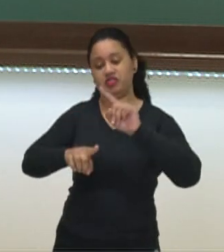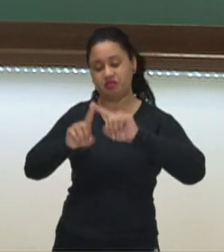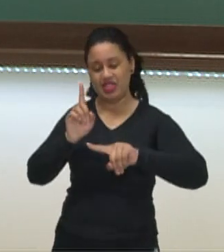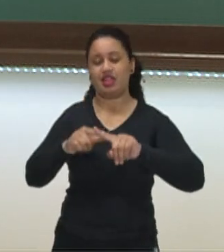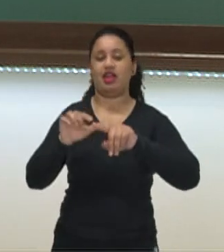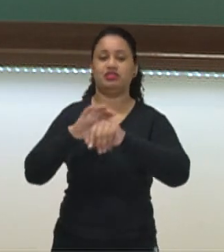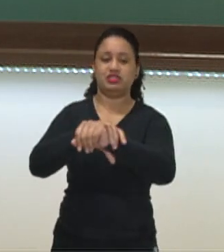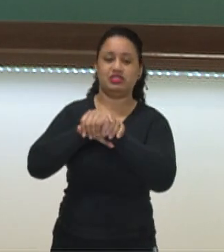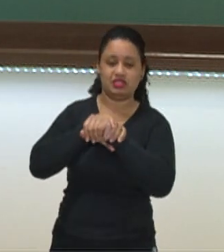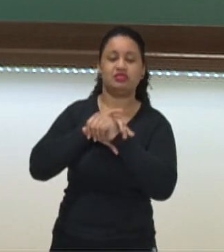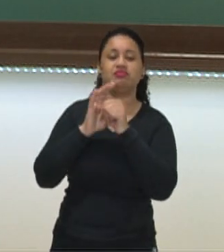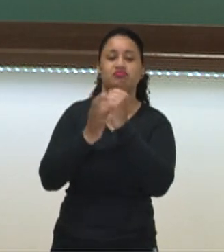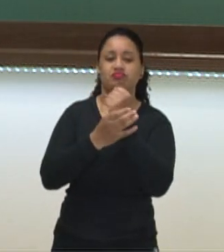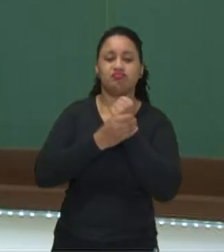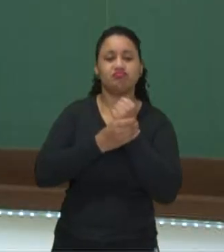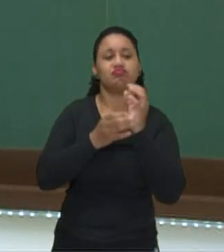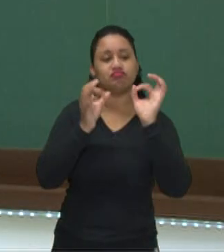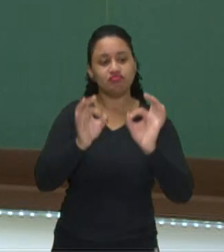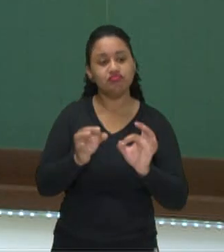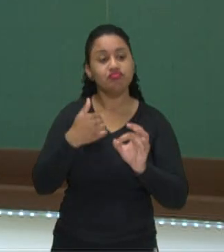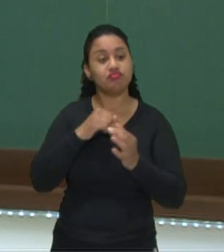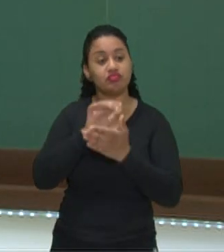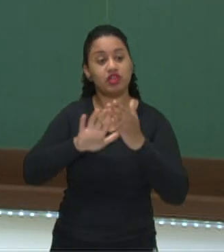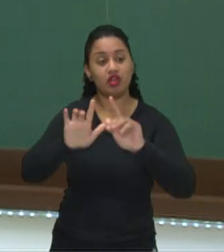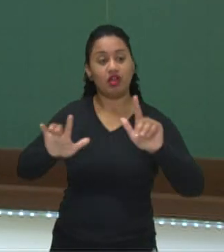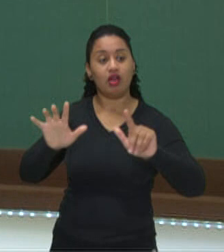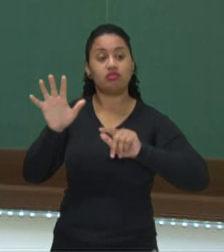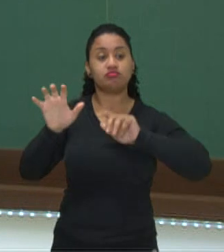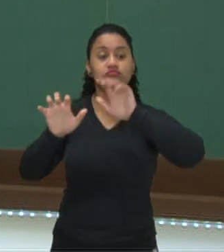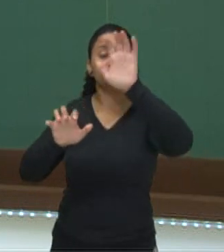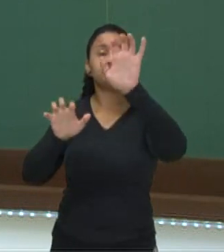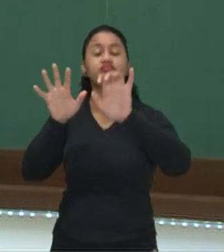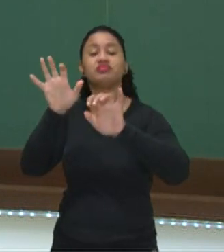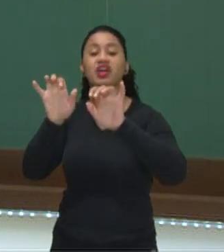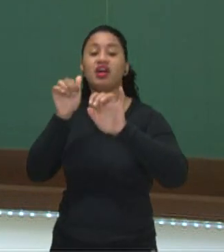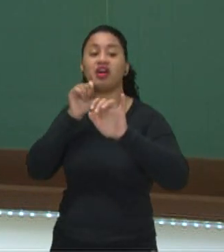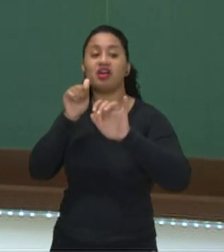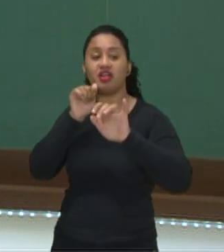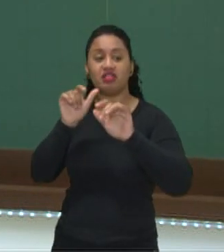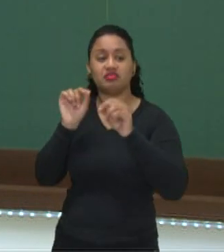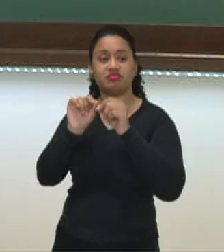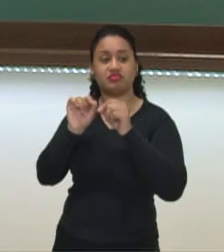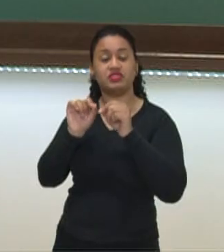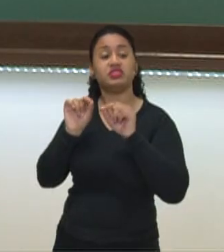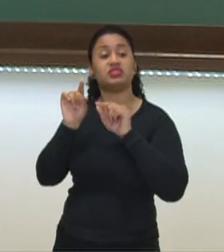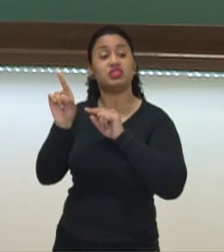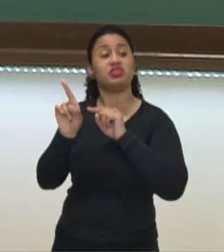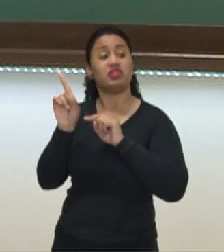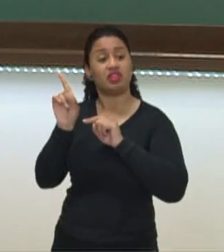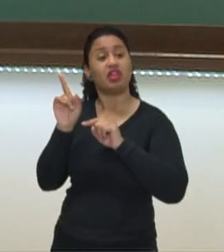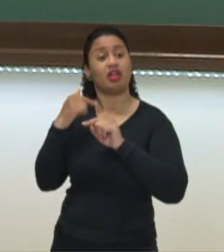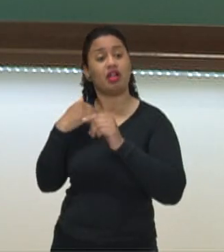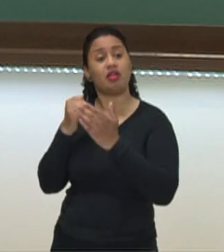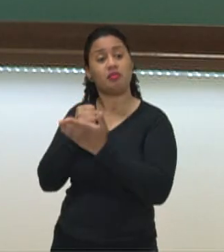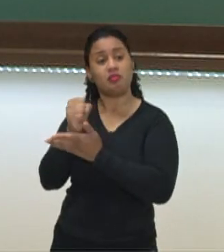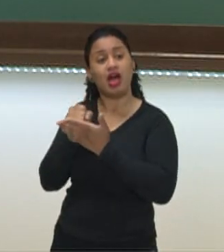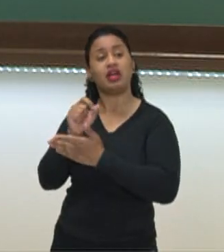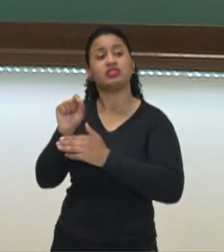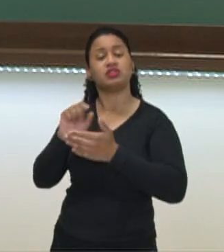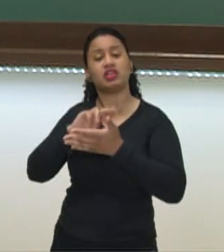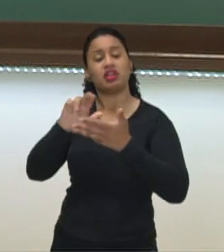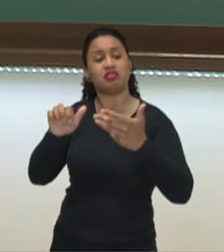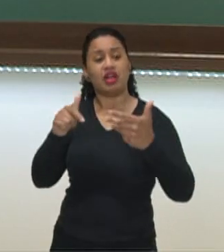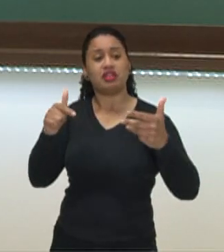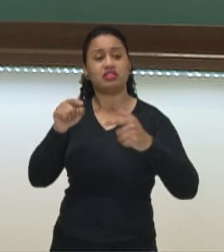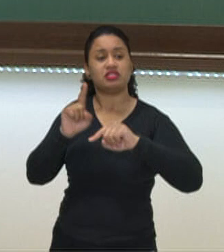de segurança adequados, mesmo na imagem da escalada aqui que a moça está fazendo, ela está se baseando em